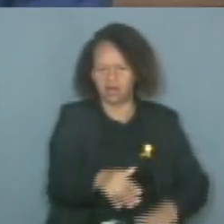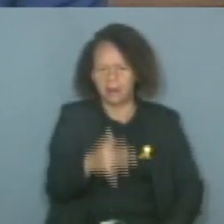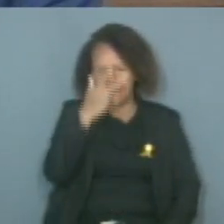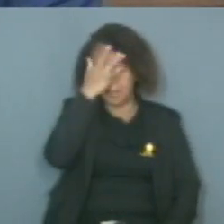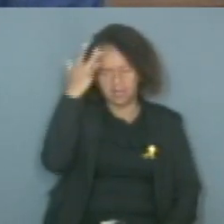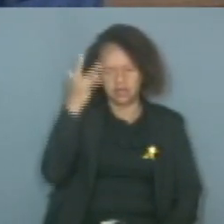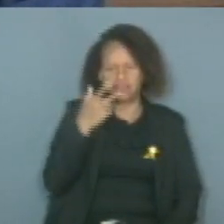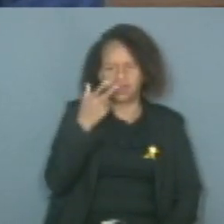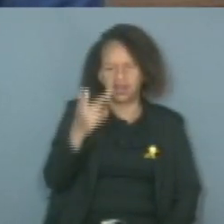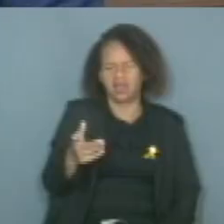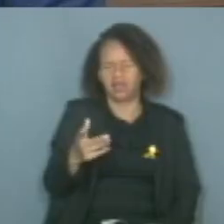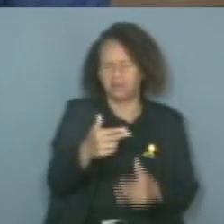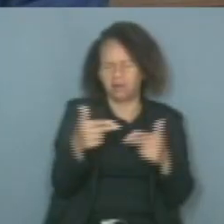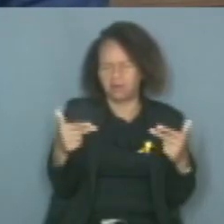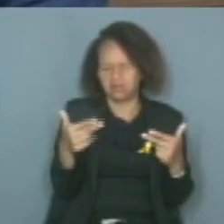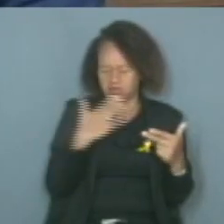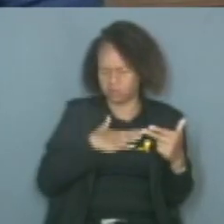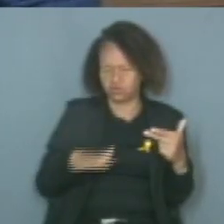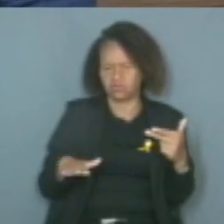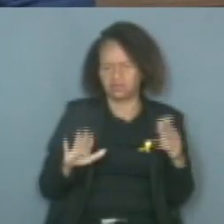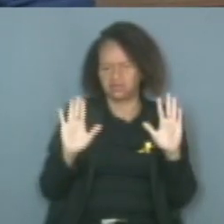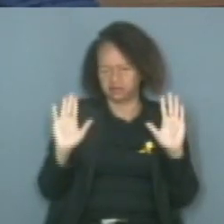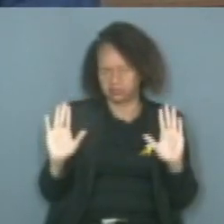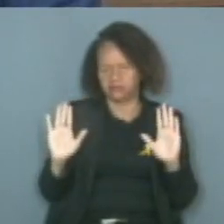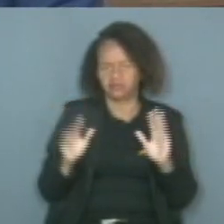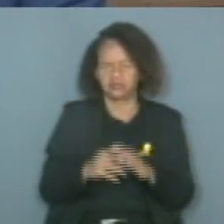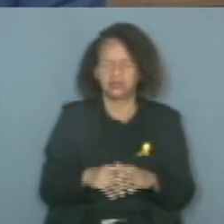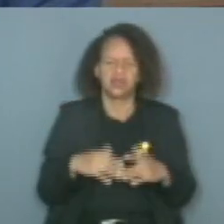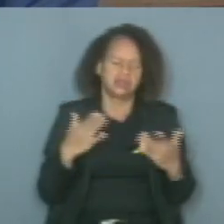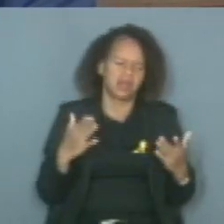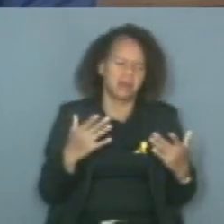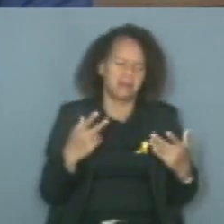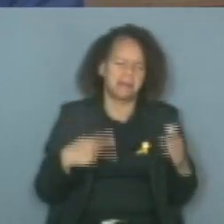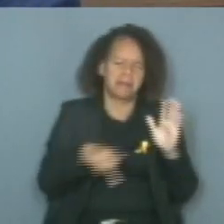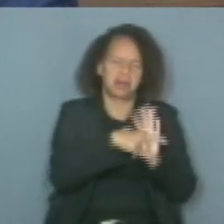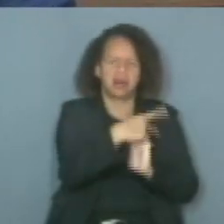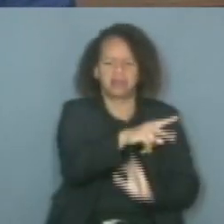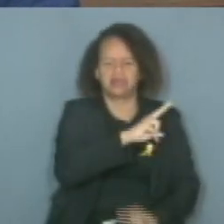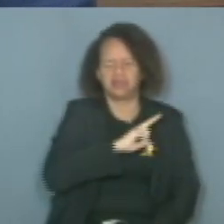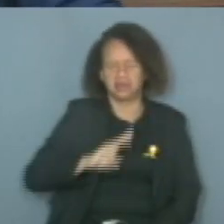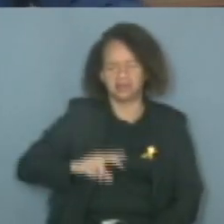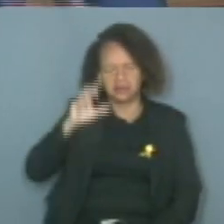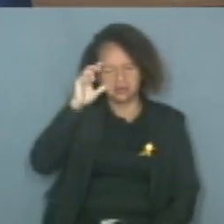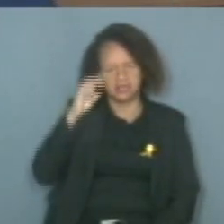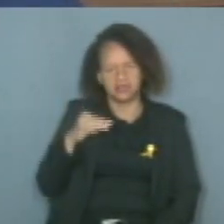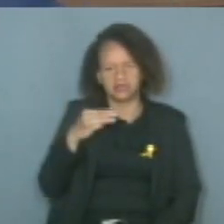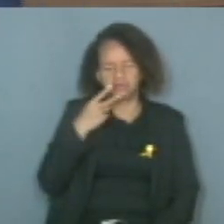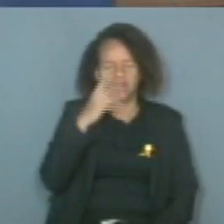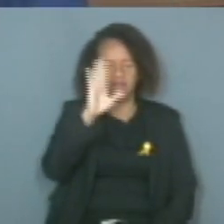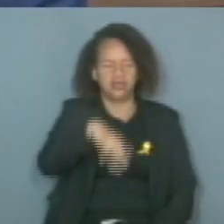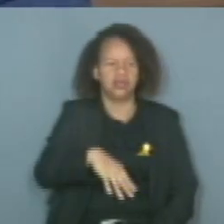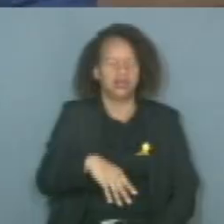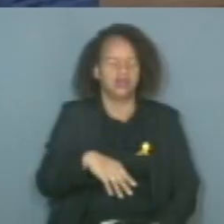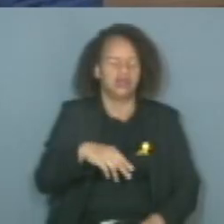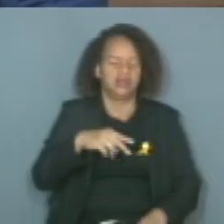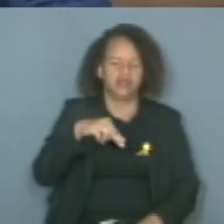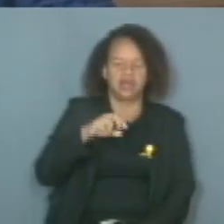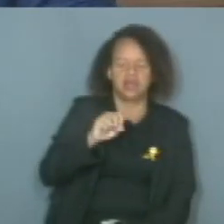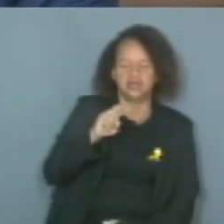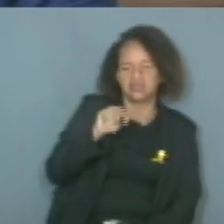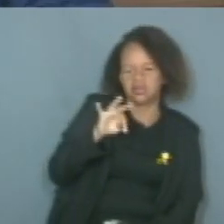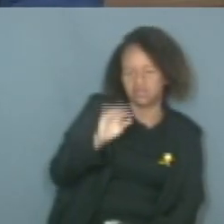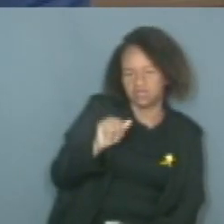alguém falasse algo que ela não gostasse, até o próprio vereador Medina que estava aqui, a senhora chamasse ele de nazista na